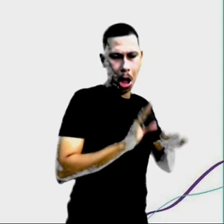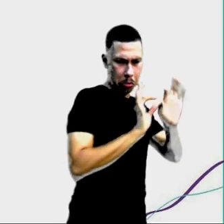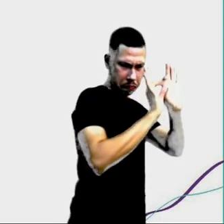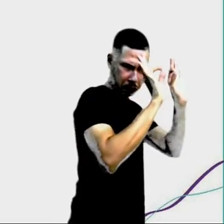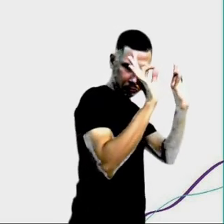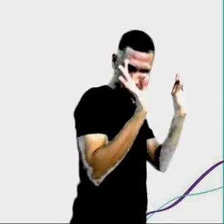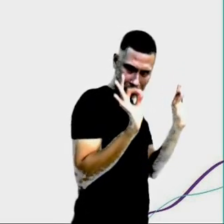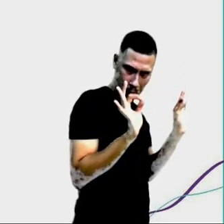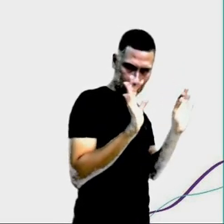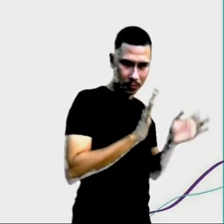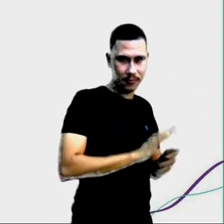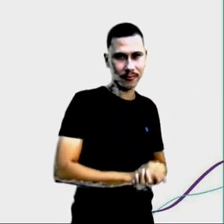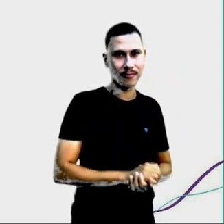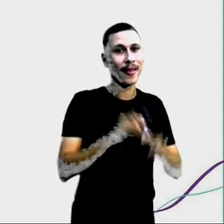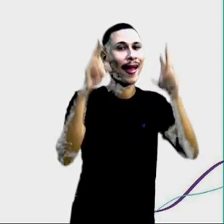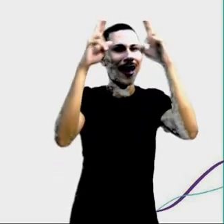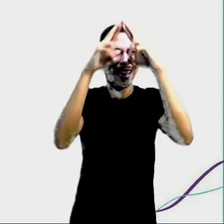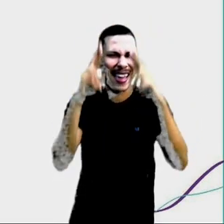Elegante,